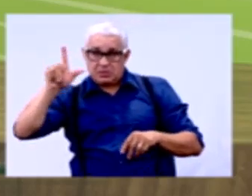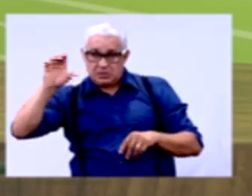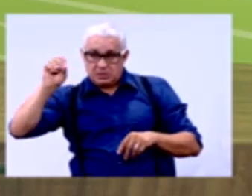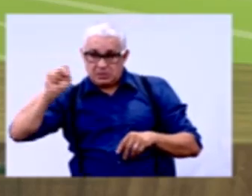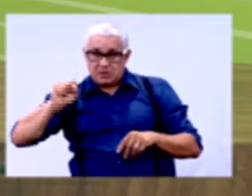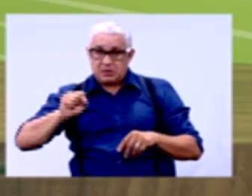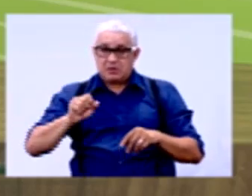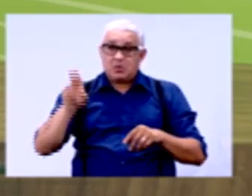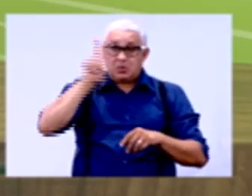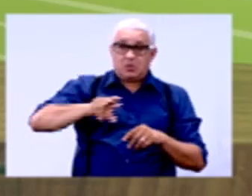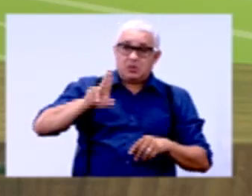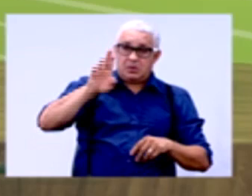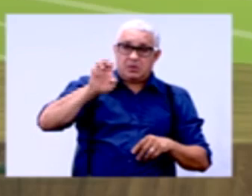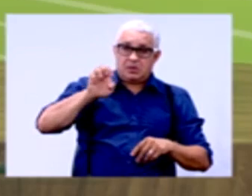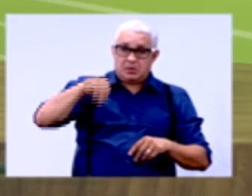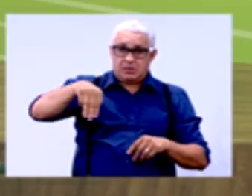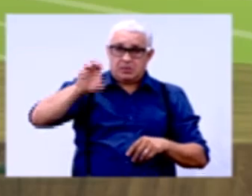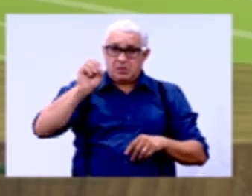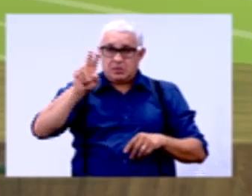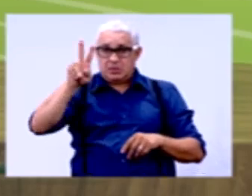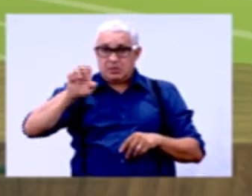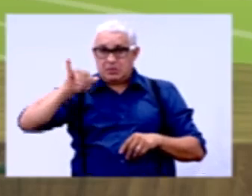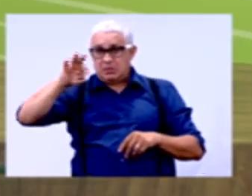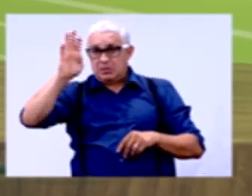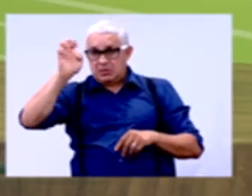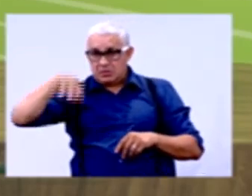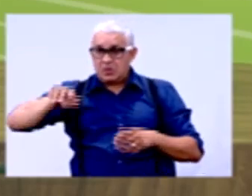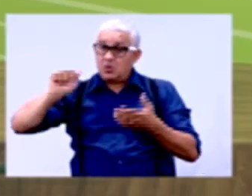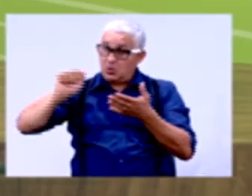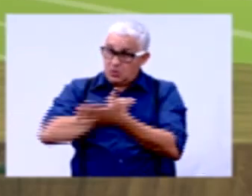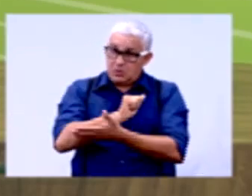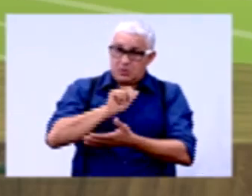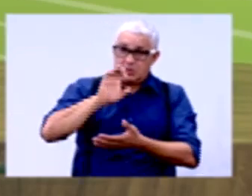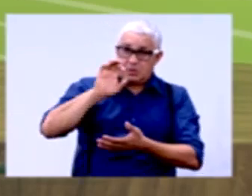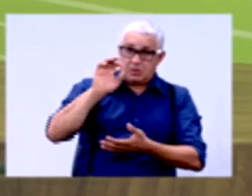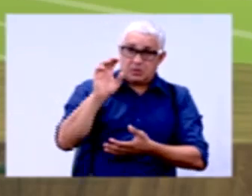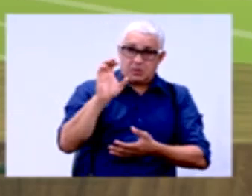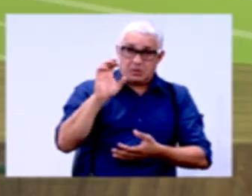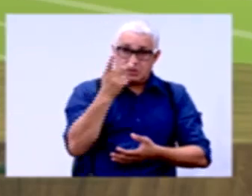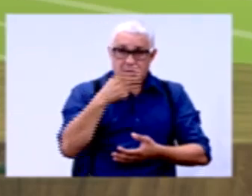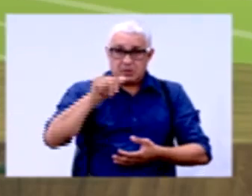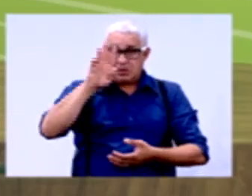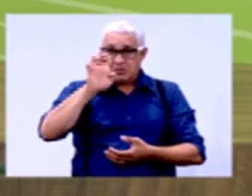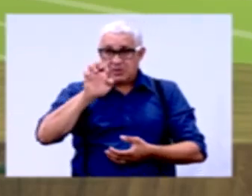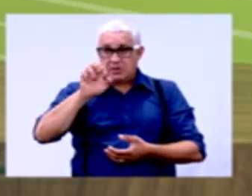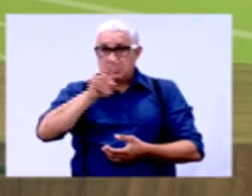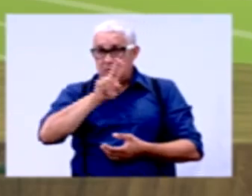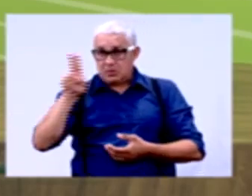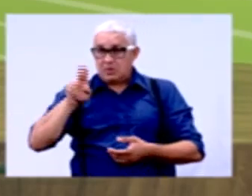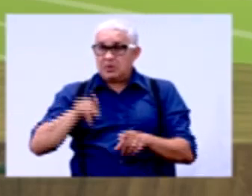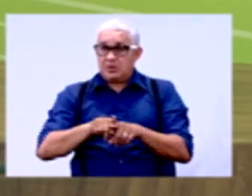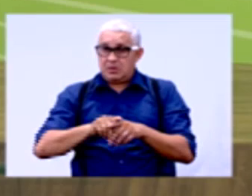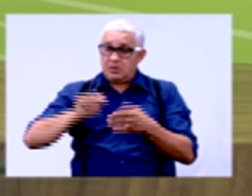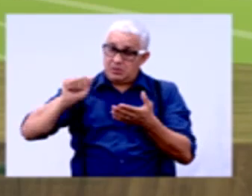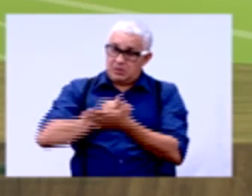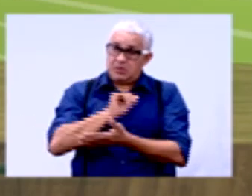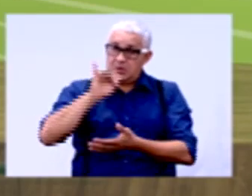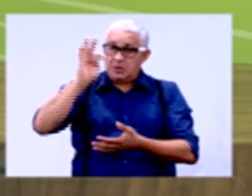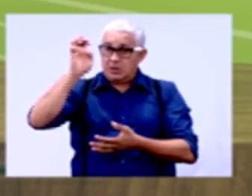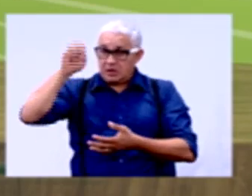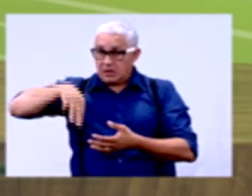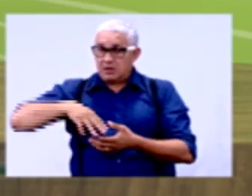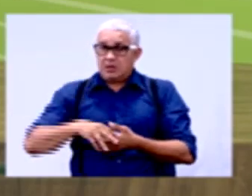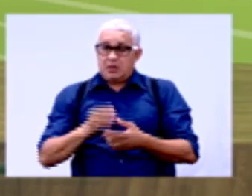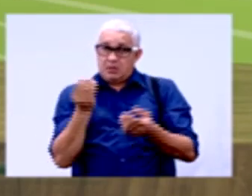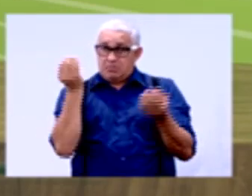remove item na chave nome, exclui a chave nome com o valor. Então ele, vamos dizer, remove o item que a